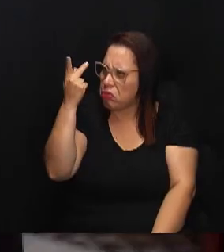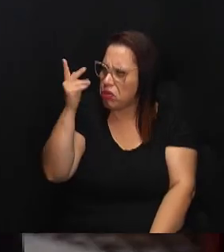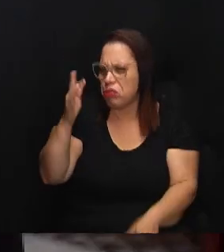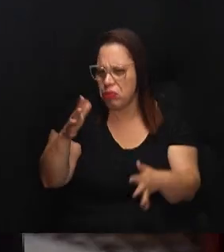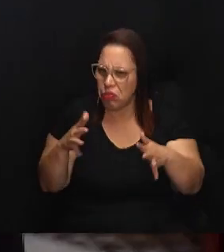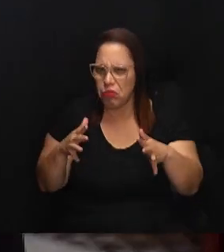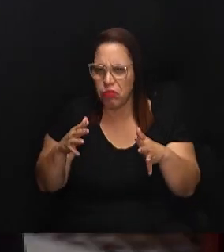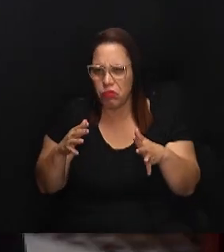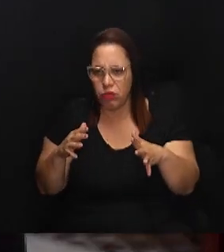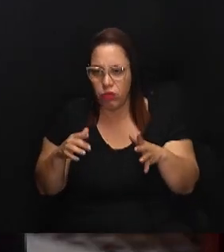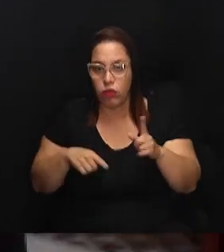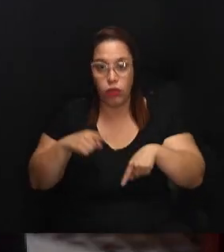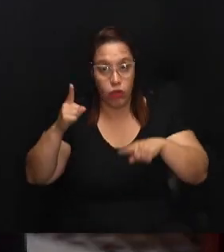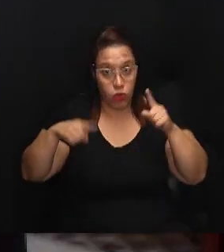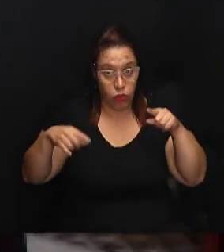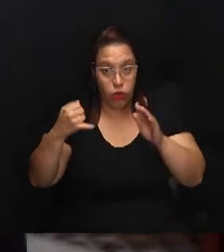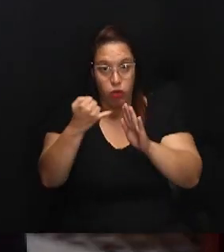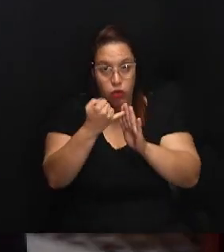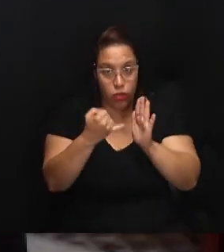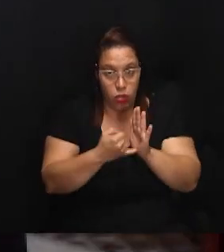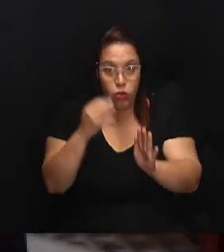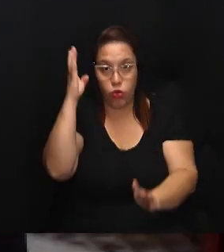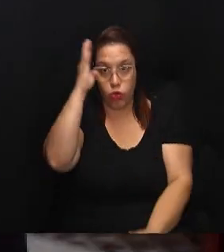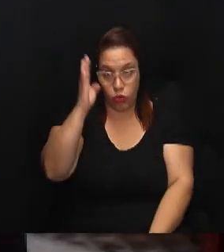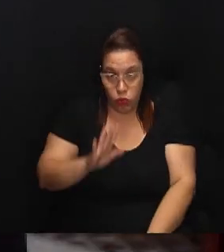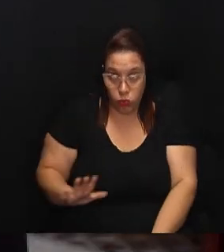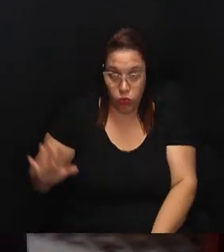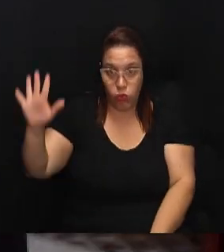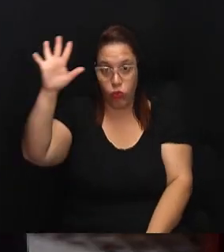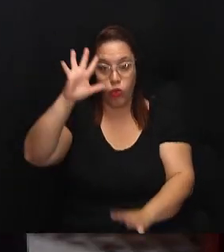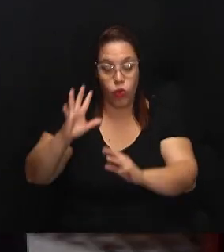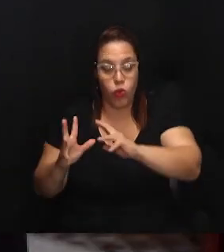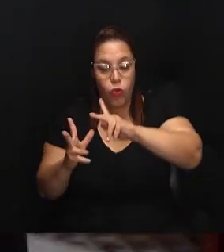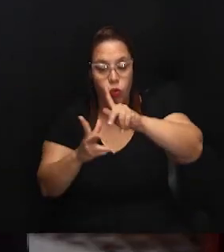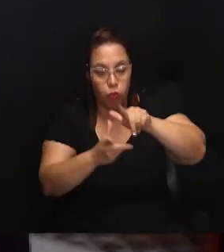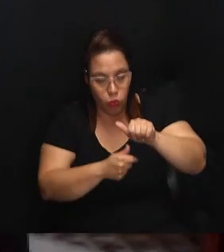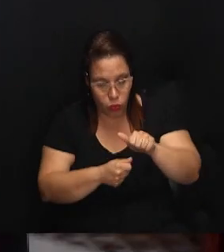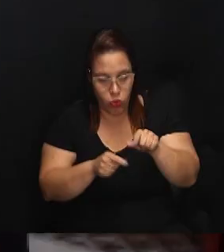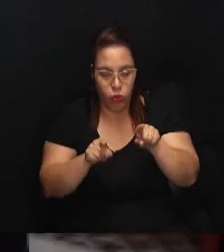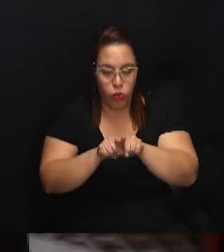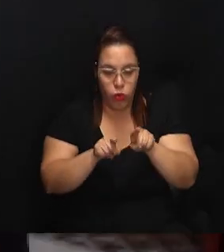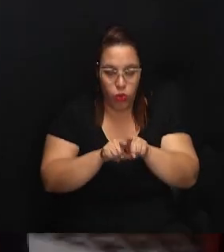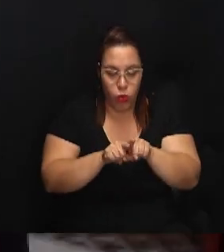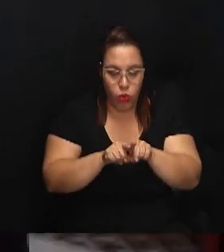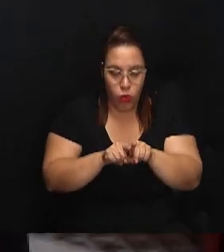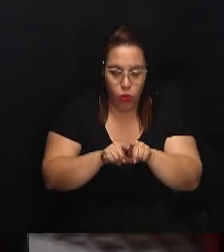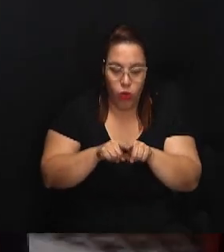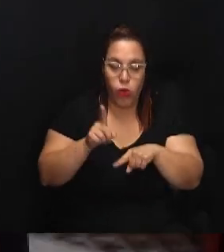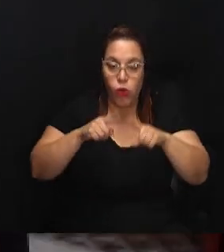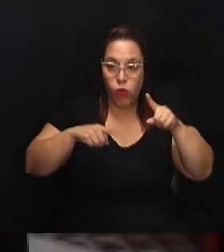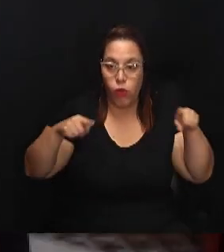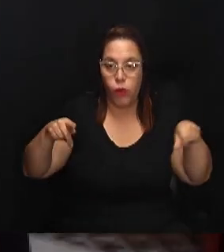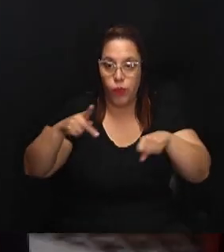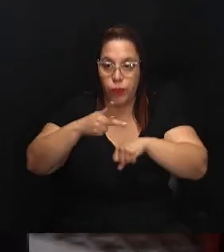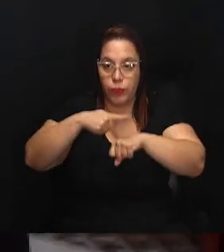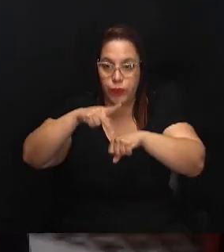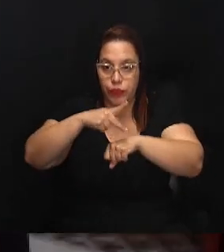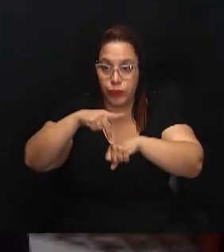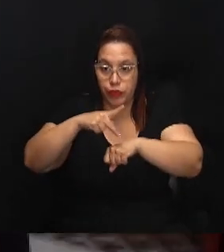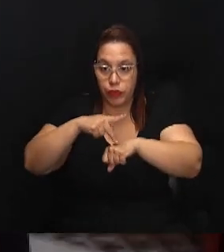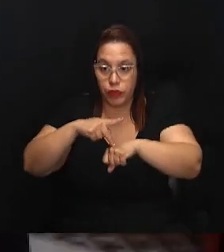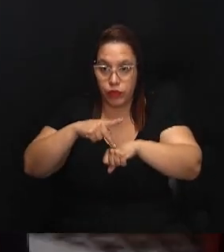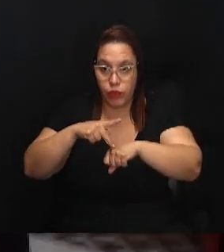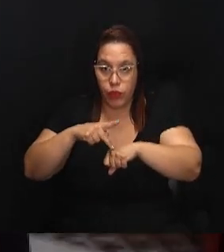pessoas. Nós somos de várias instituições do Brasil e do mundo, né? Tem pessoas de vários